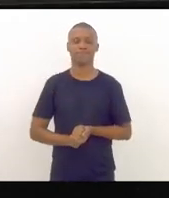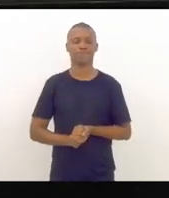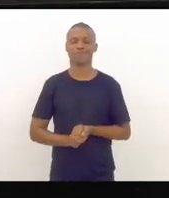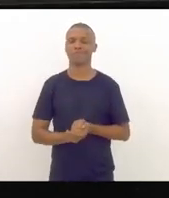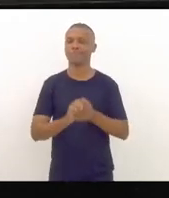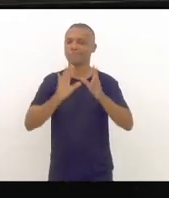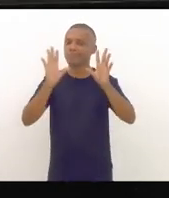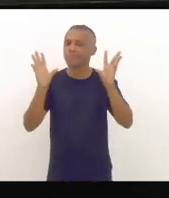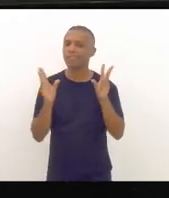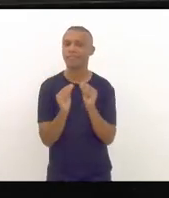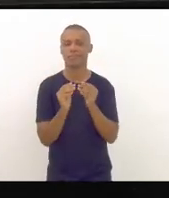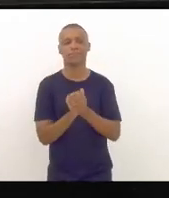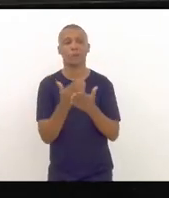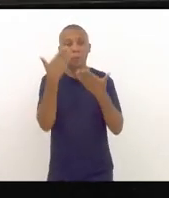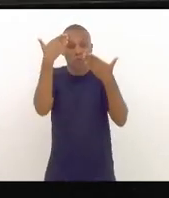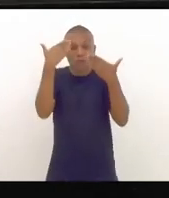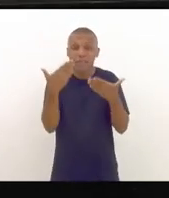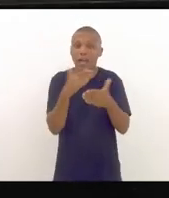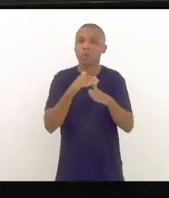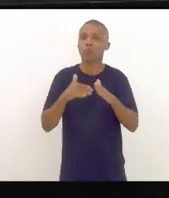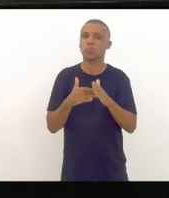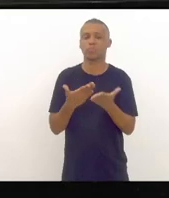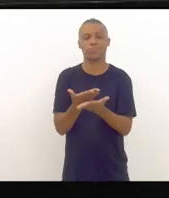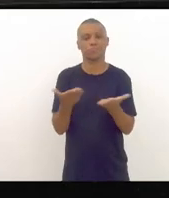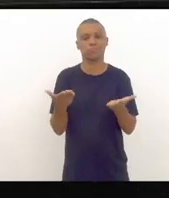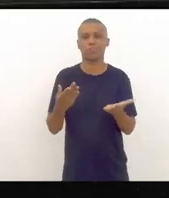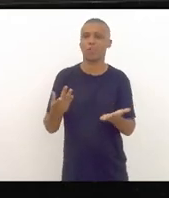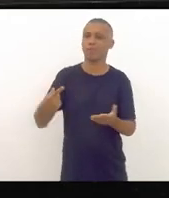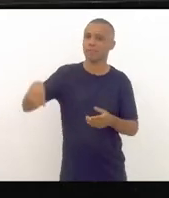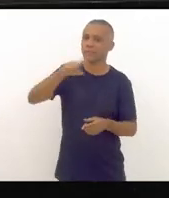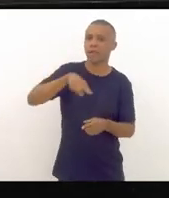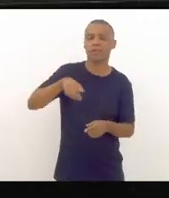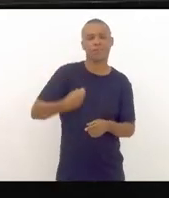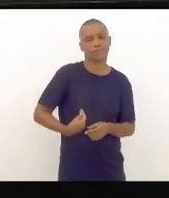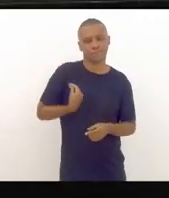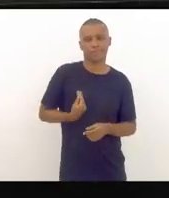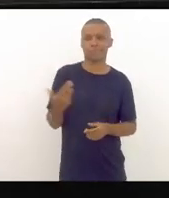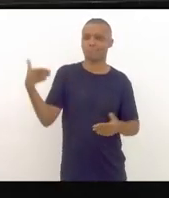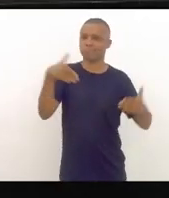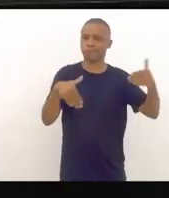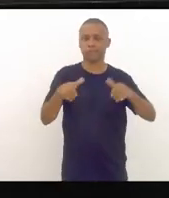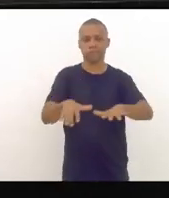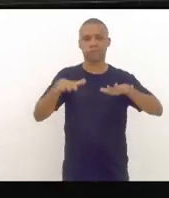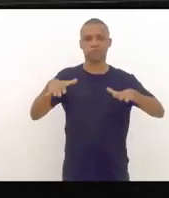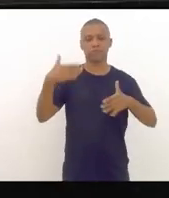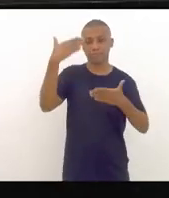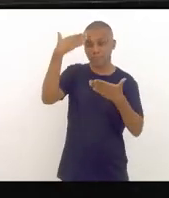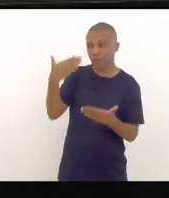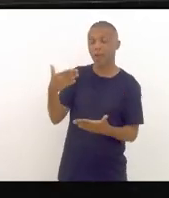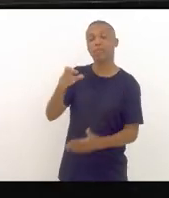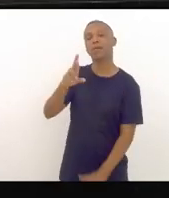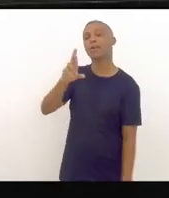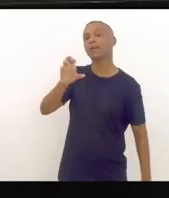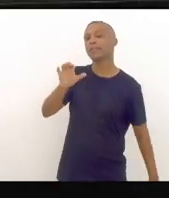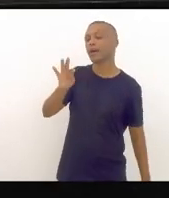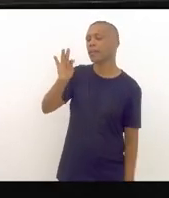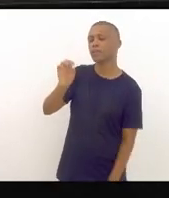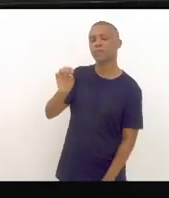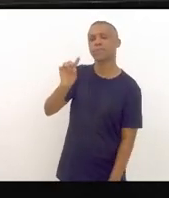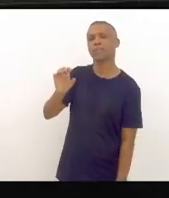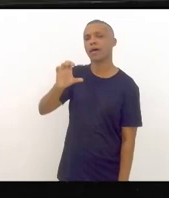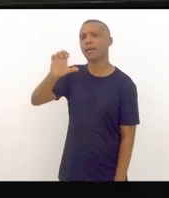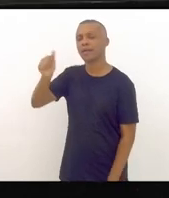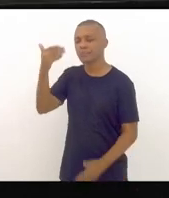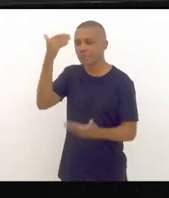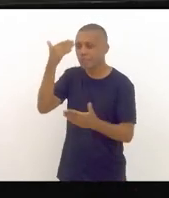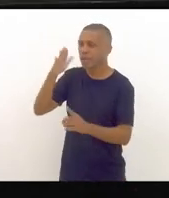tudo, obrigado a todos vocês que estiveram aqui, obrigado, Renato Zacca, meu amigo e deputado estadual, por essa homenagem,